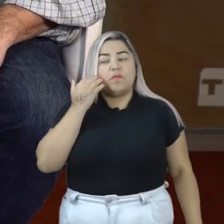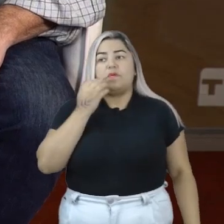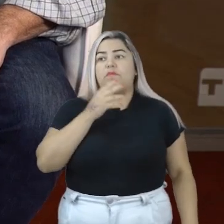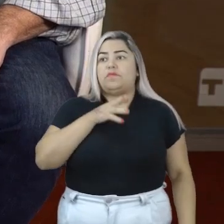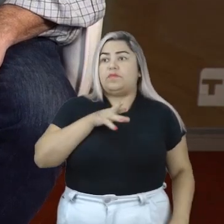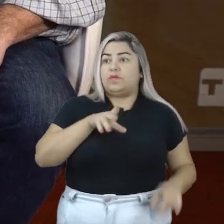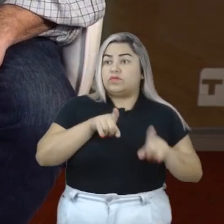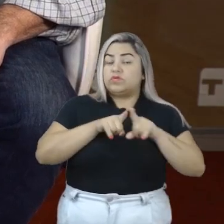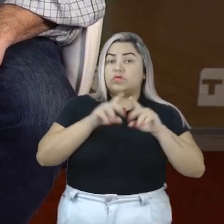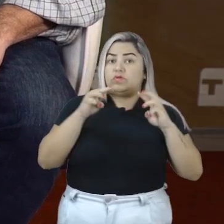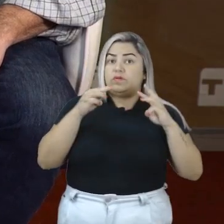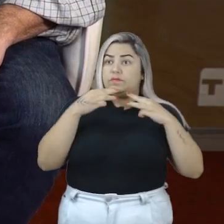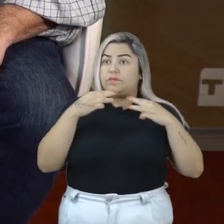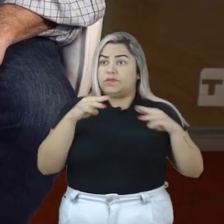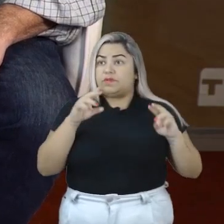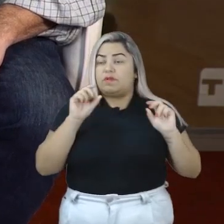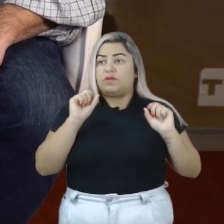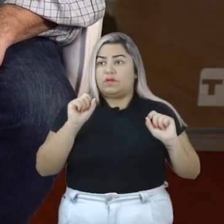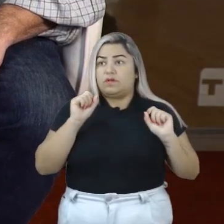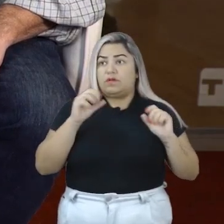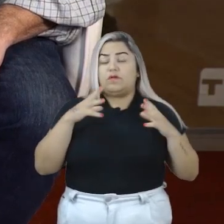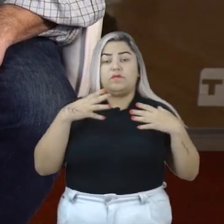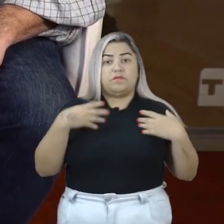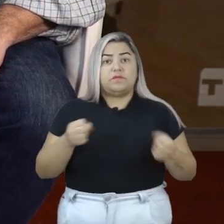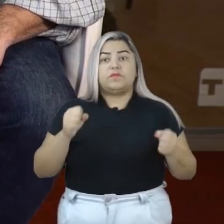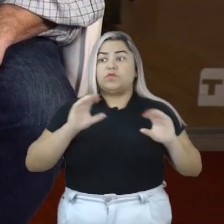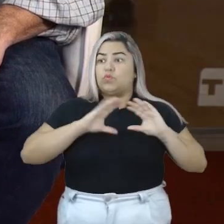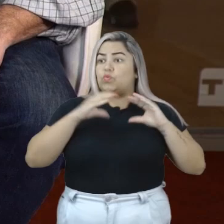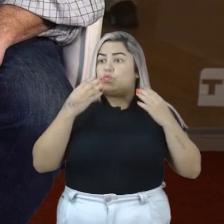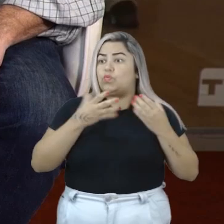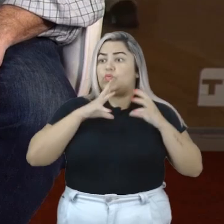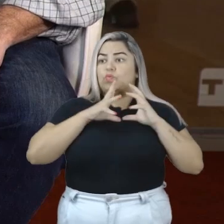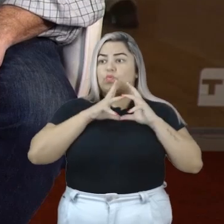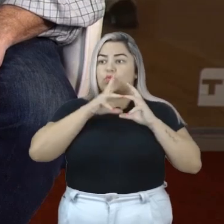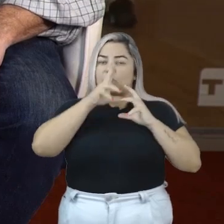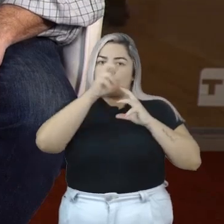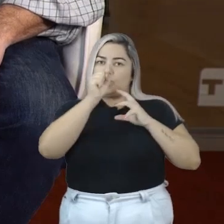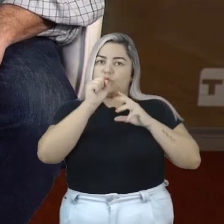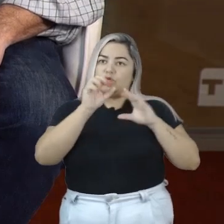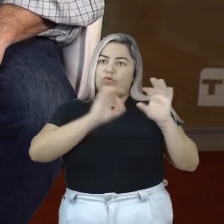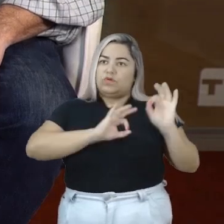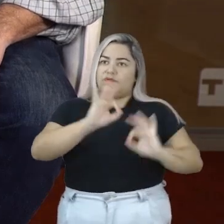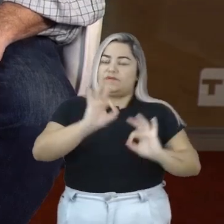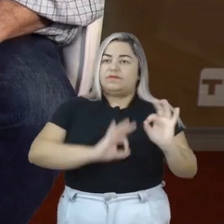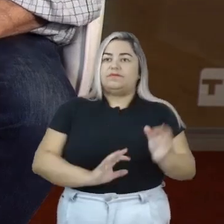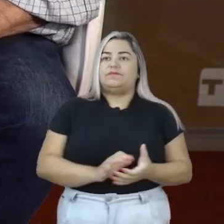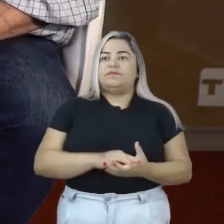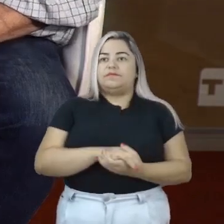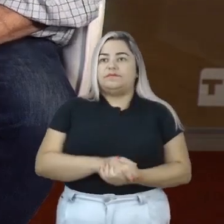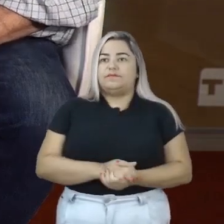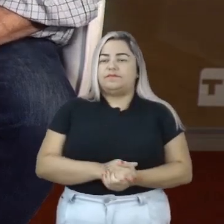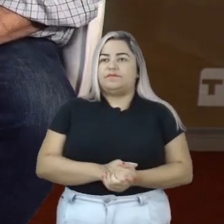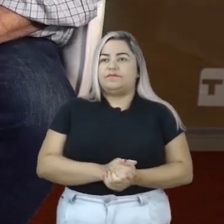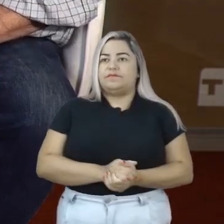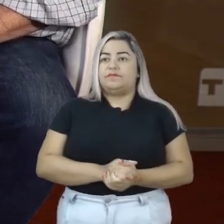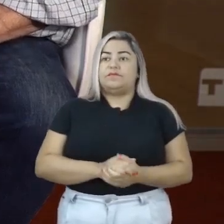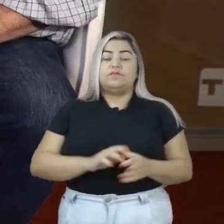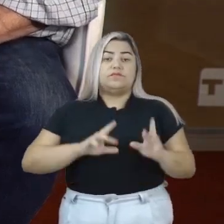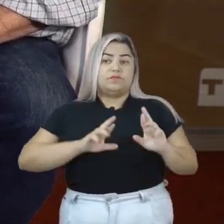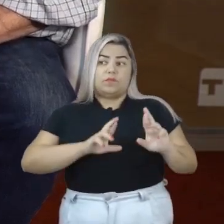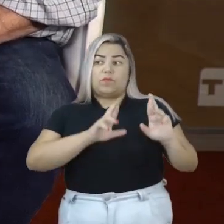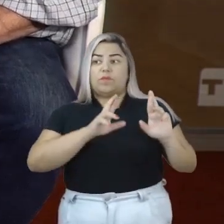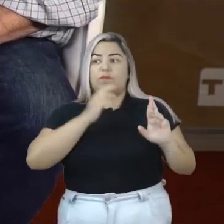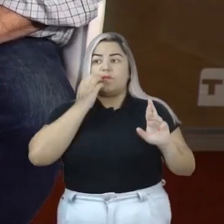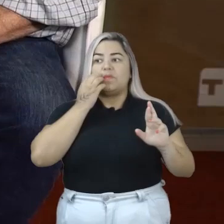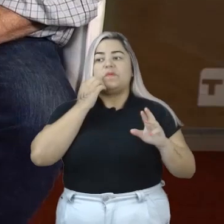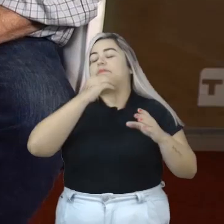nossa mensagem, e nós vamos sair dessa conferência mais fortes e mais organizados. As expectativas para